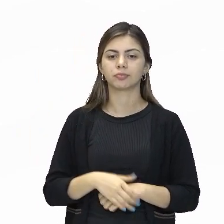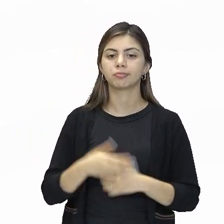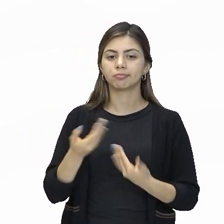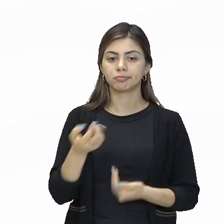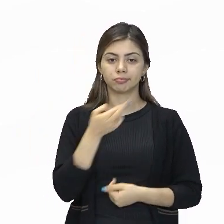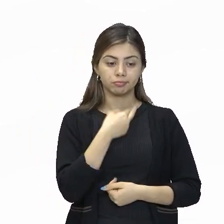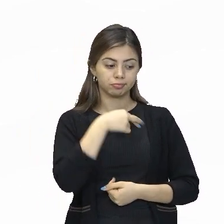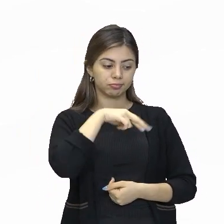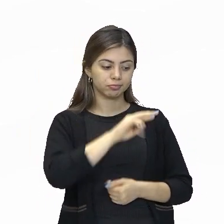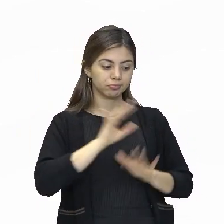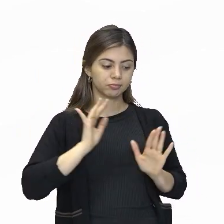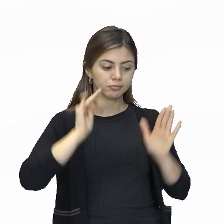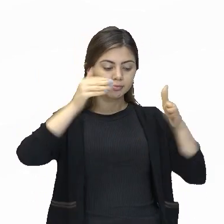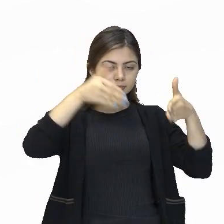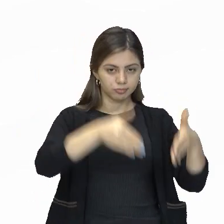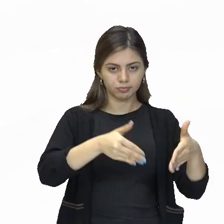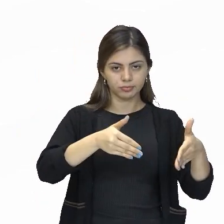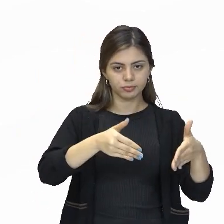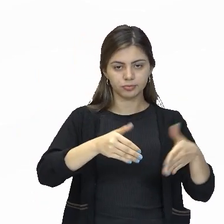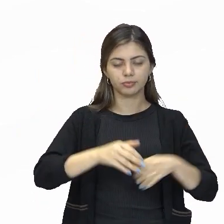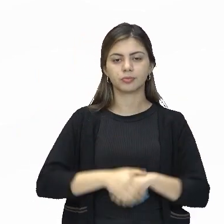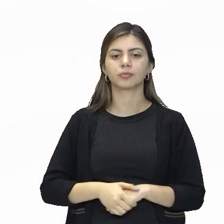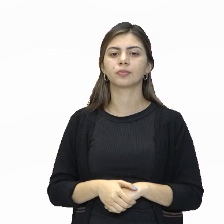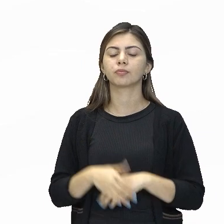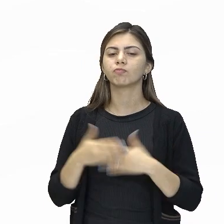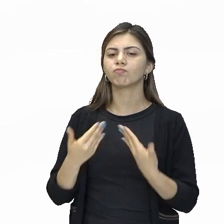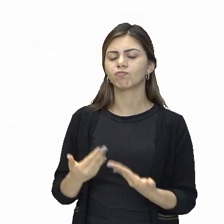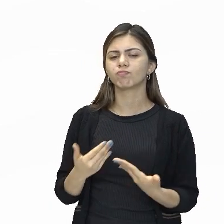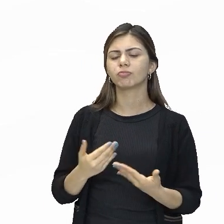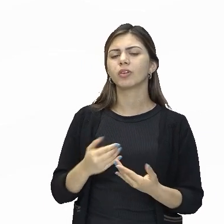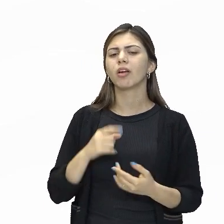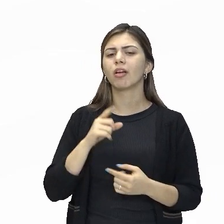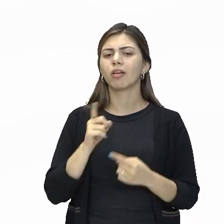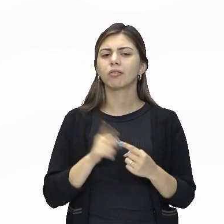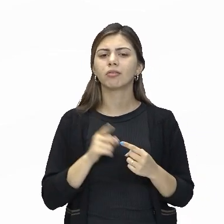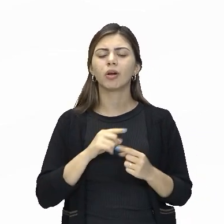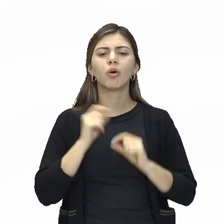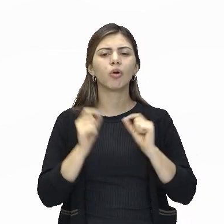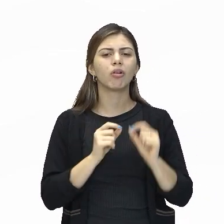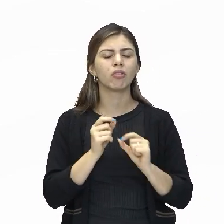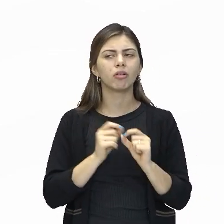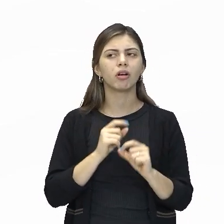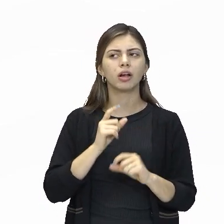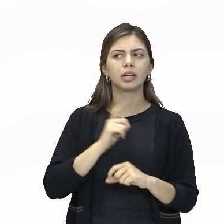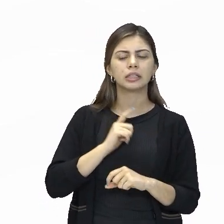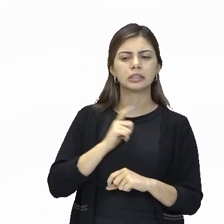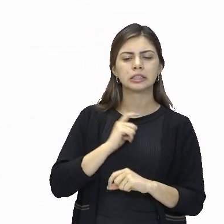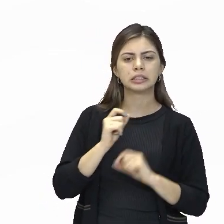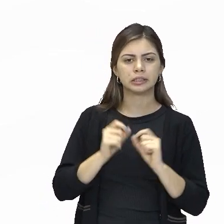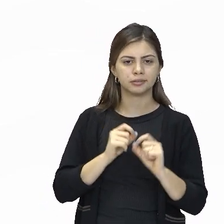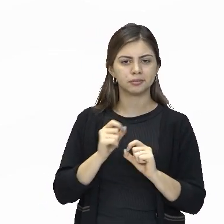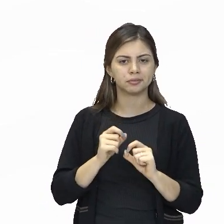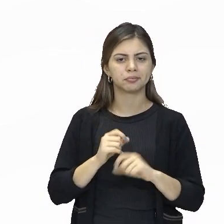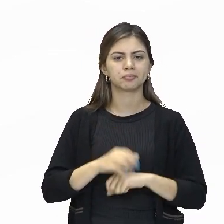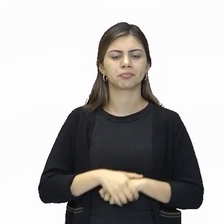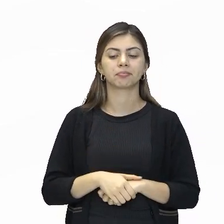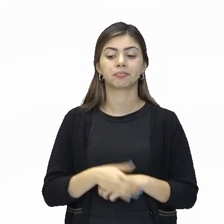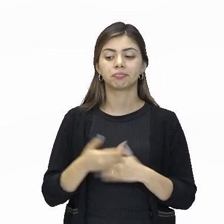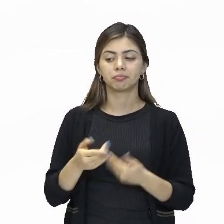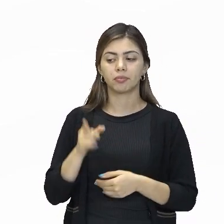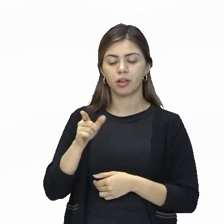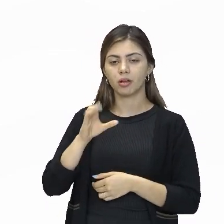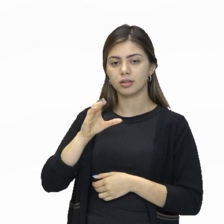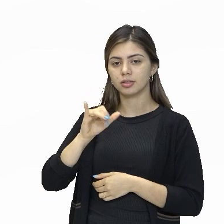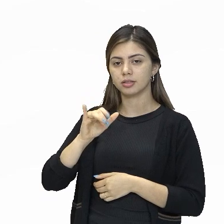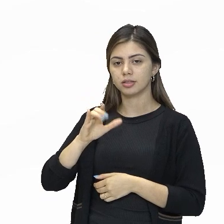Fanatismo religioso, né? Ali, qual era o lado que tinha? O padre Cícero, né? Ele ali estava trabalhando